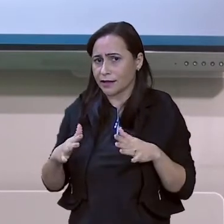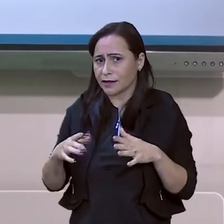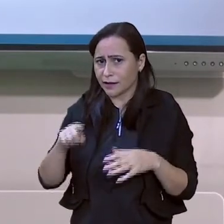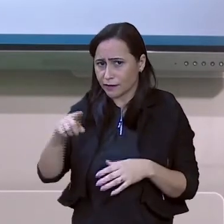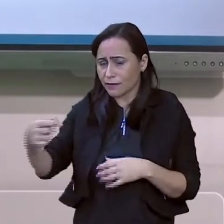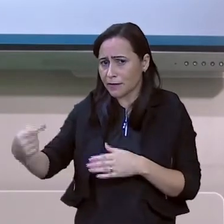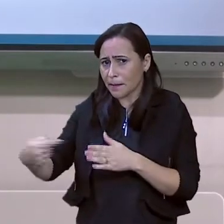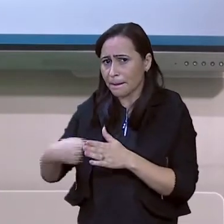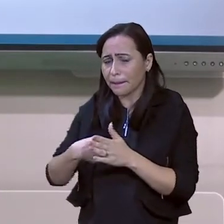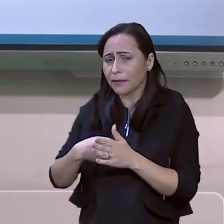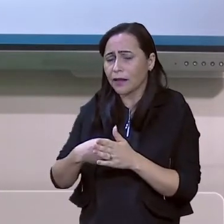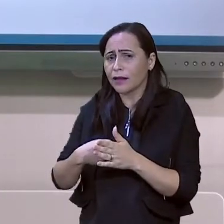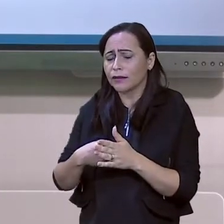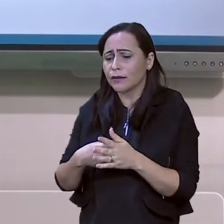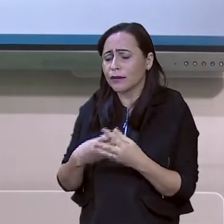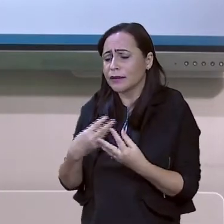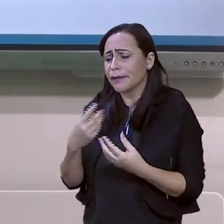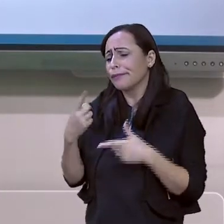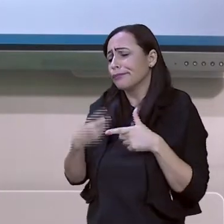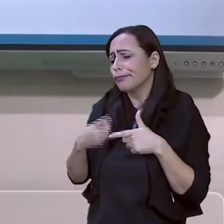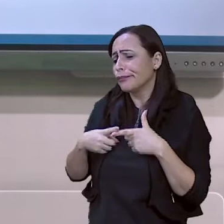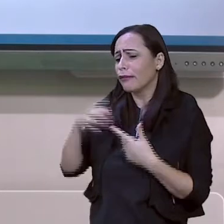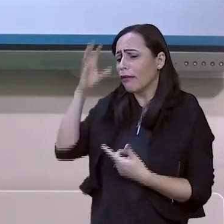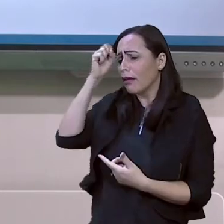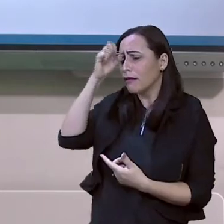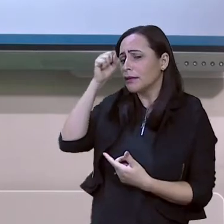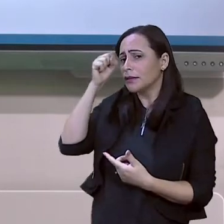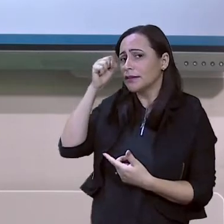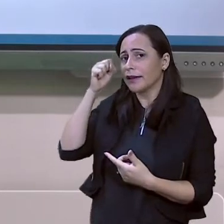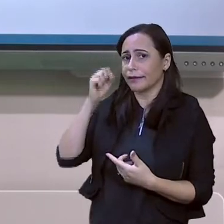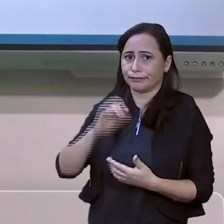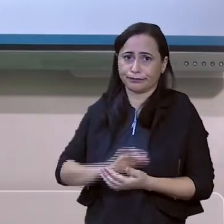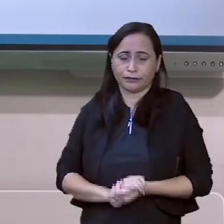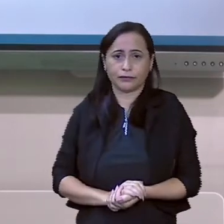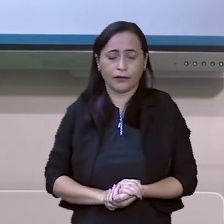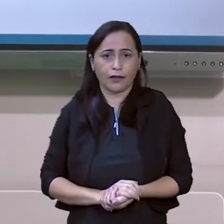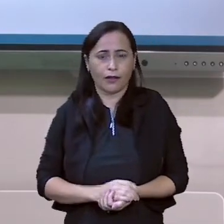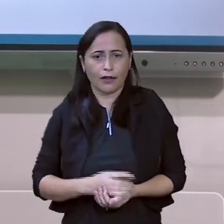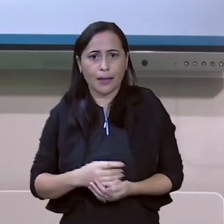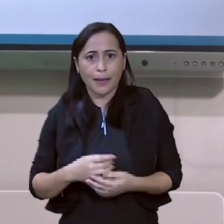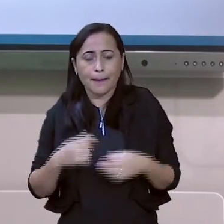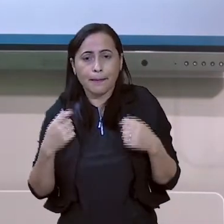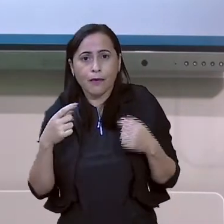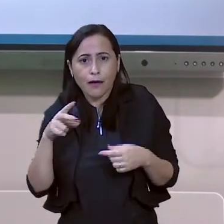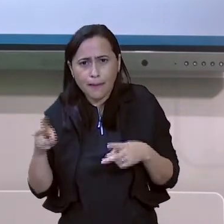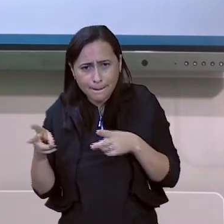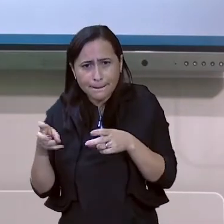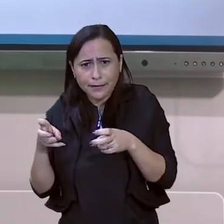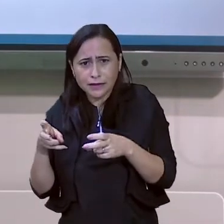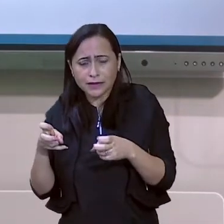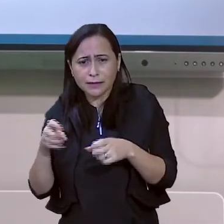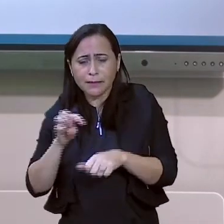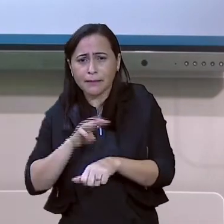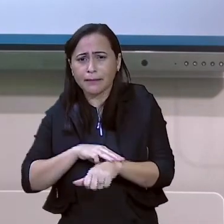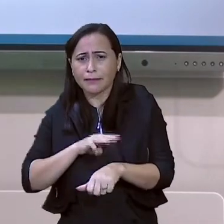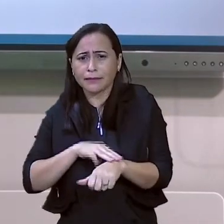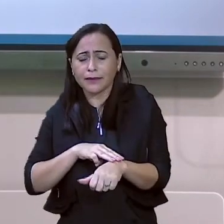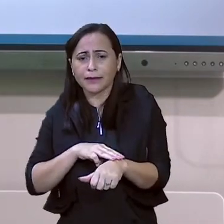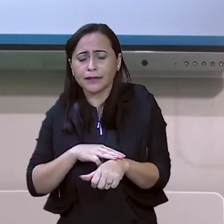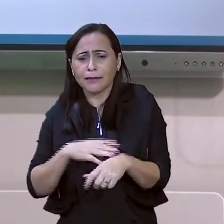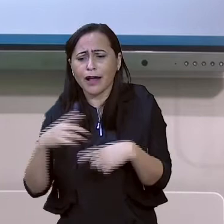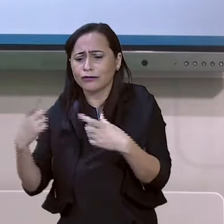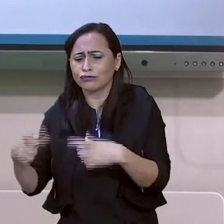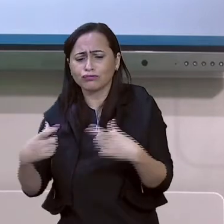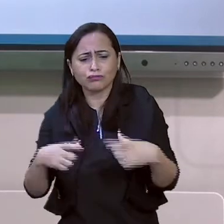você reparar bem, a matemática está em nossa volta em tudo. Tudo nós precisamos